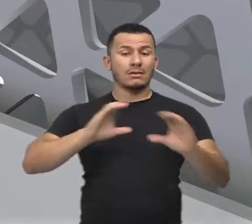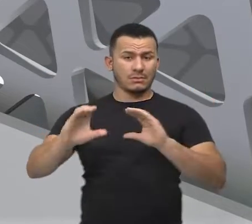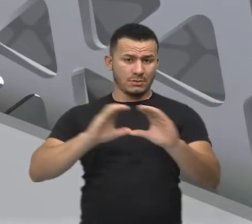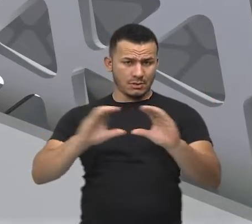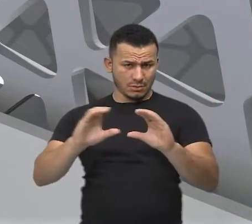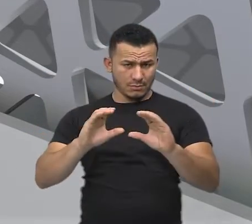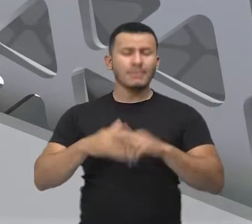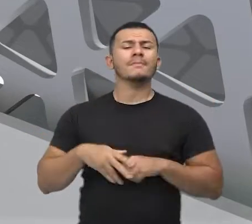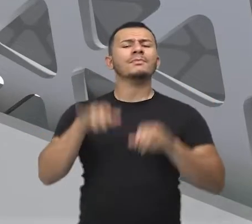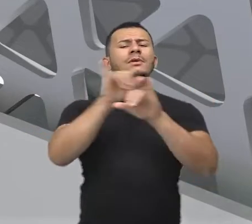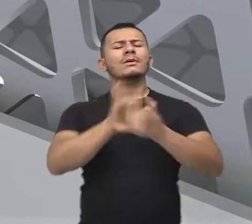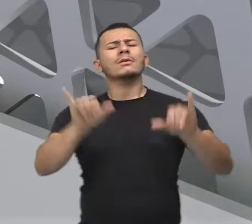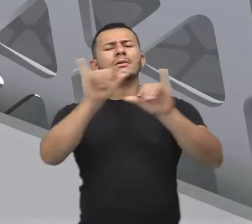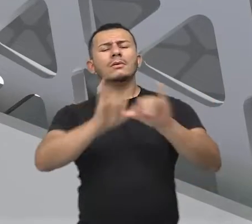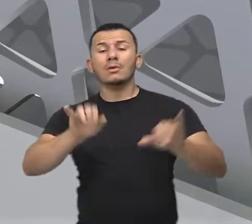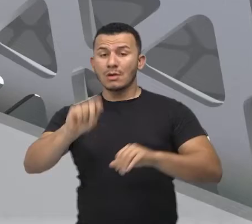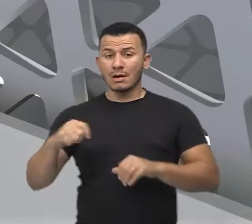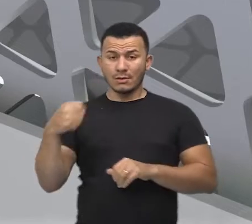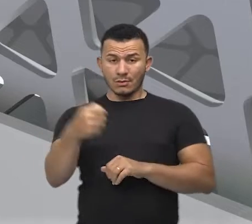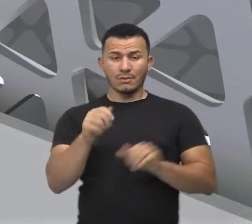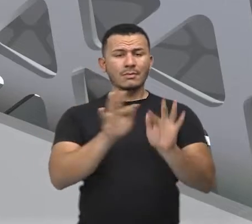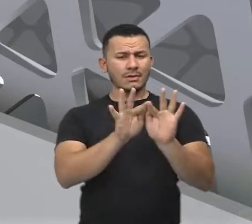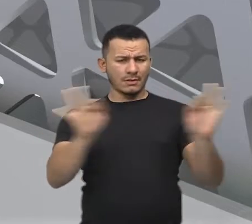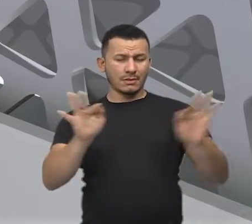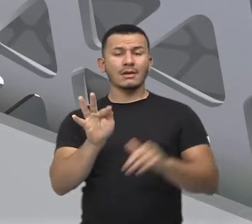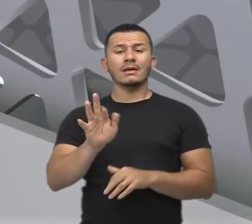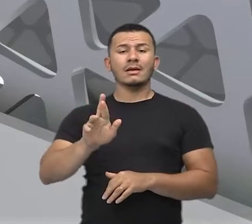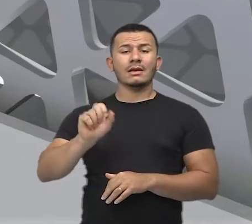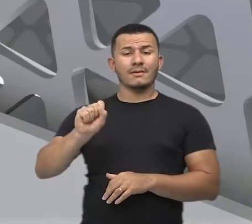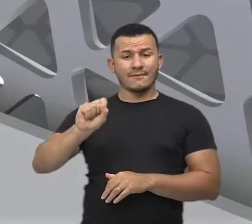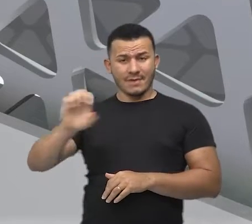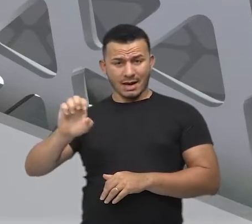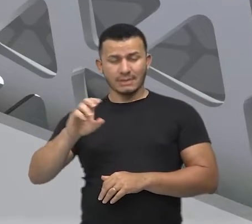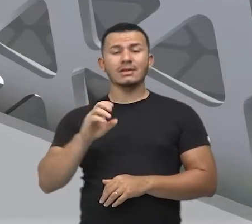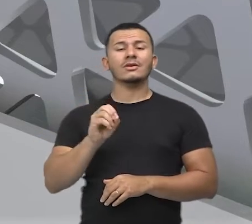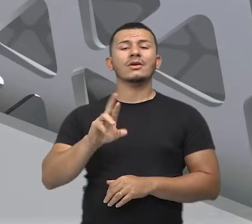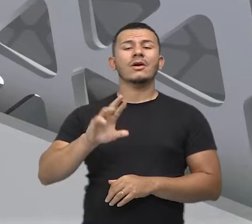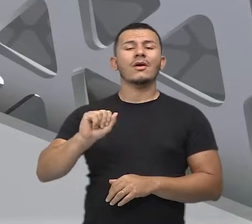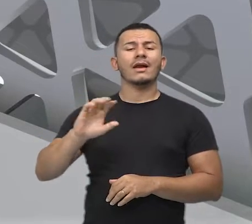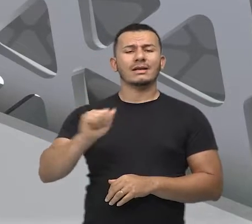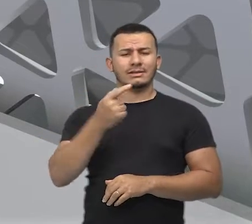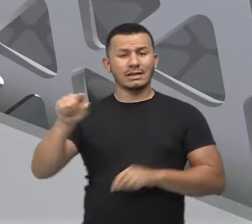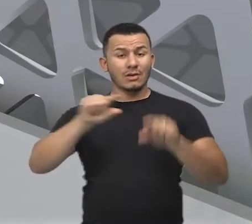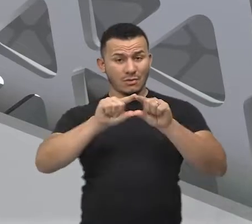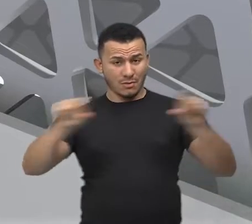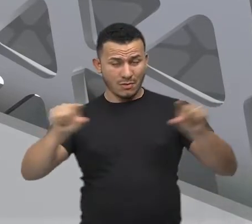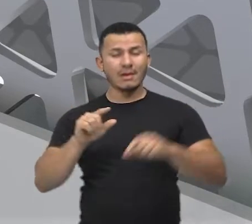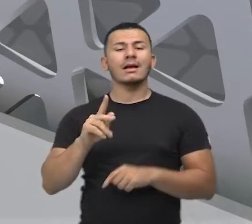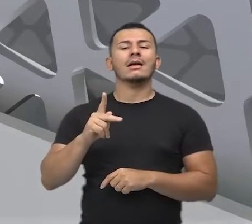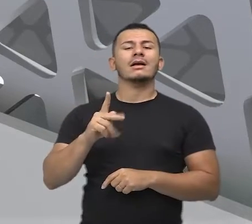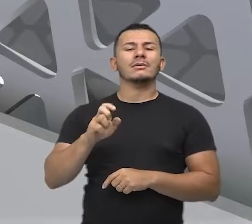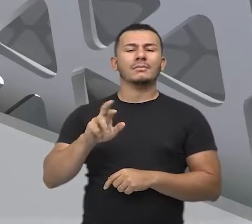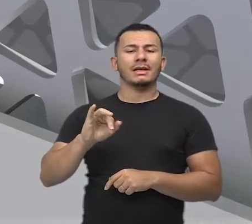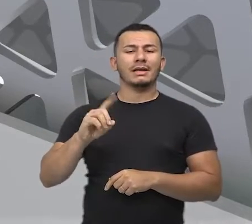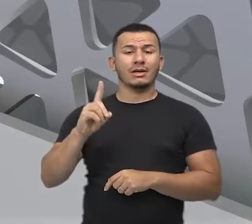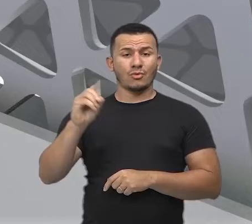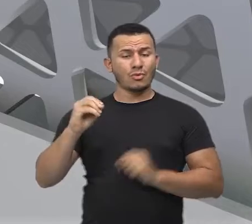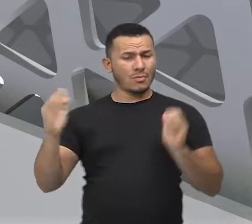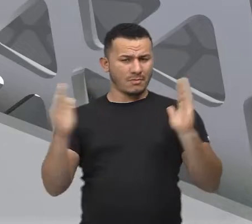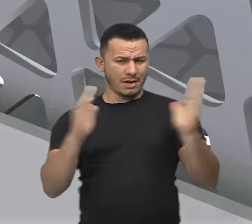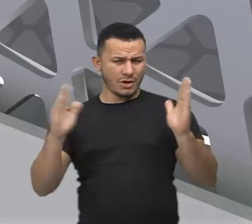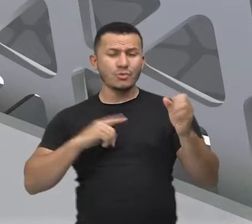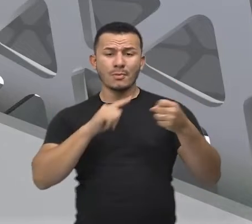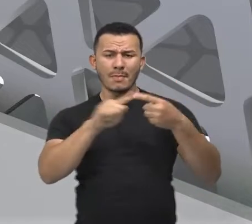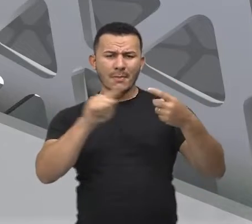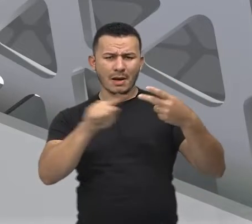Esses enunciados nós chamamos de frase, oração ou período. Todos eles têm pequenas diferenças que